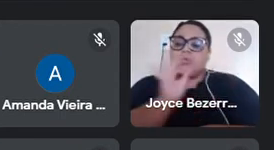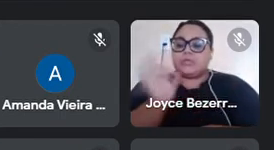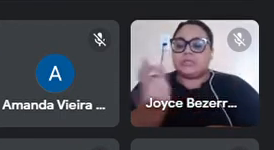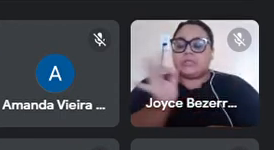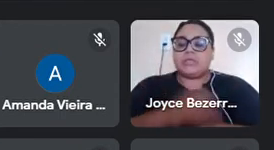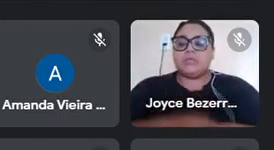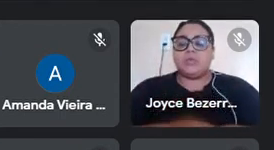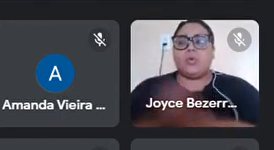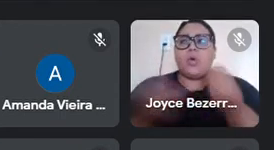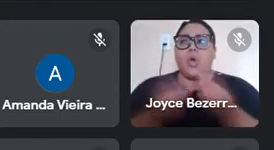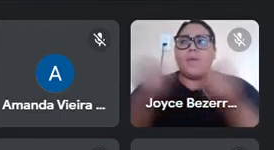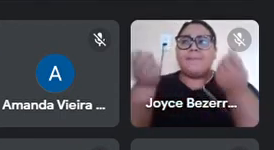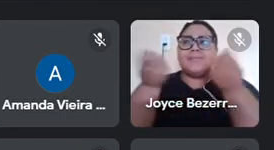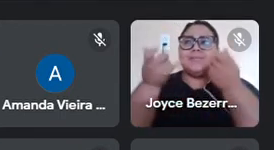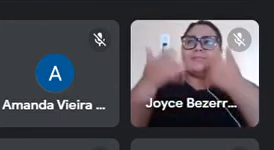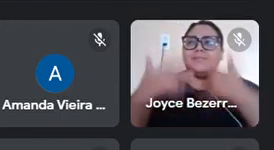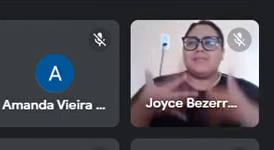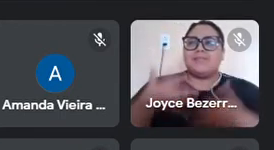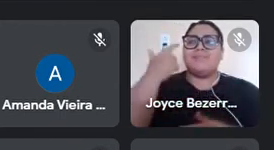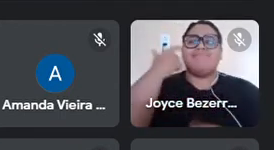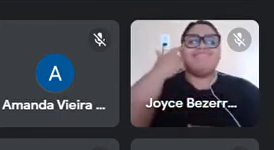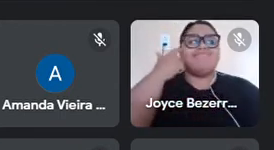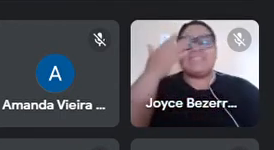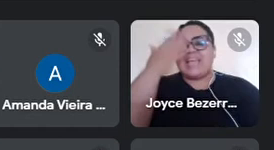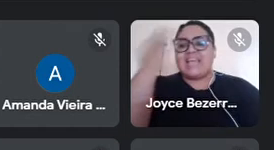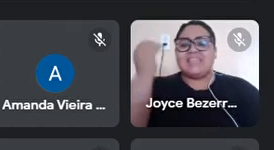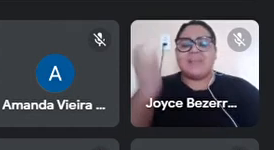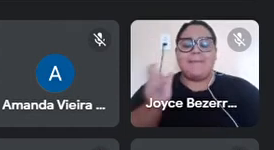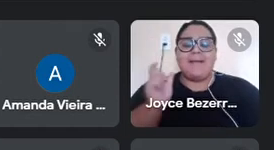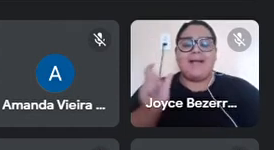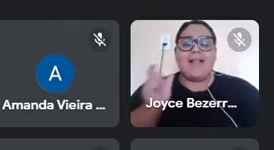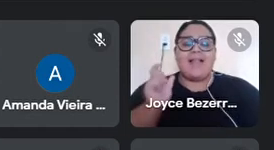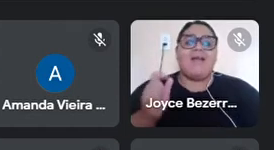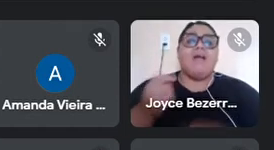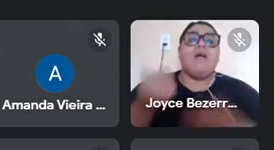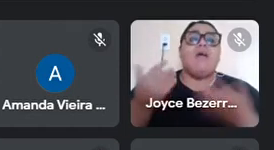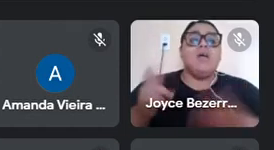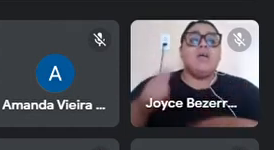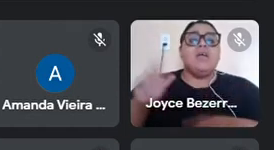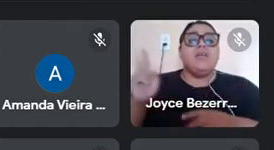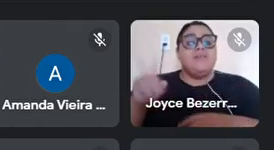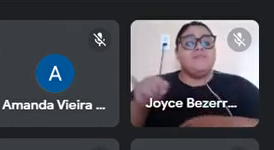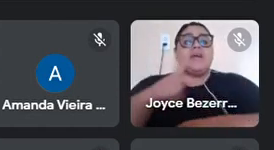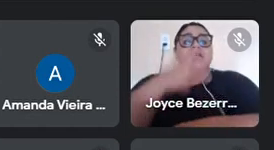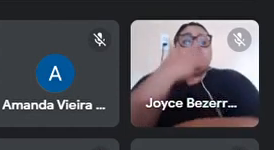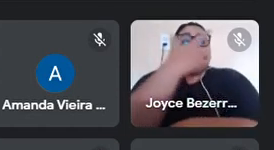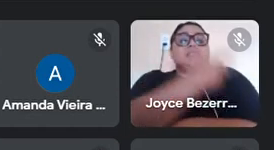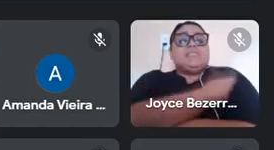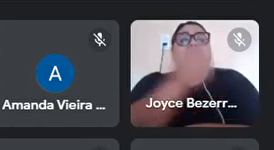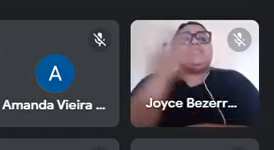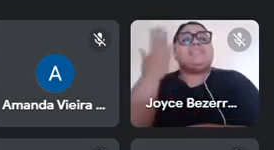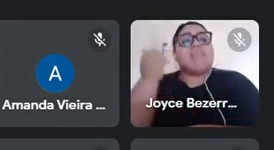Como é que eu posso colocar? Esqueci a palavra agora. A gente injeta sabendo que está injetando,